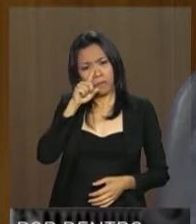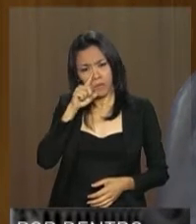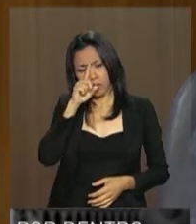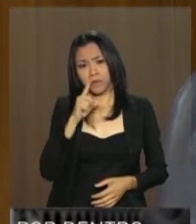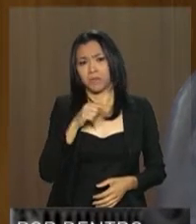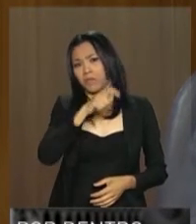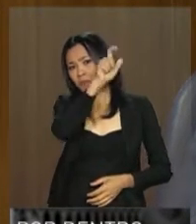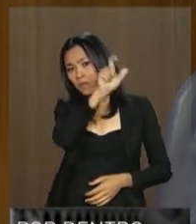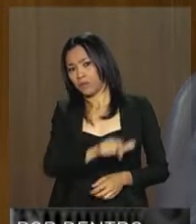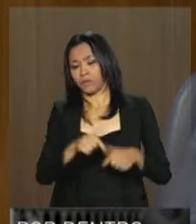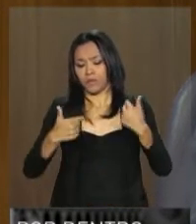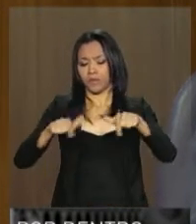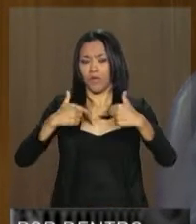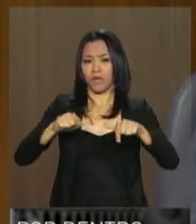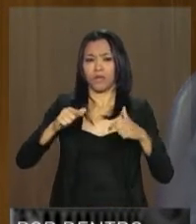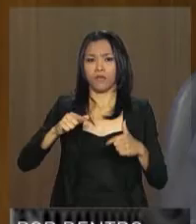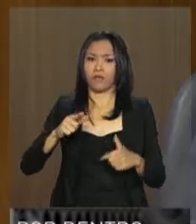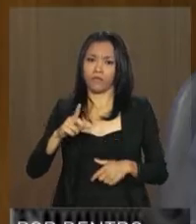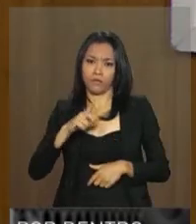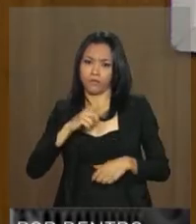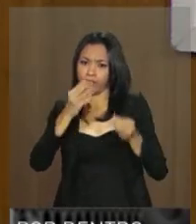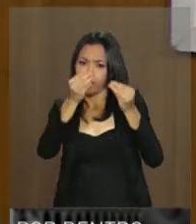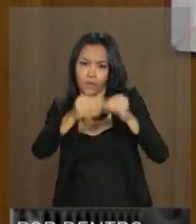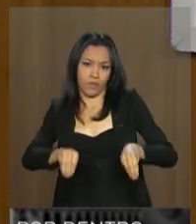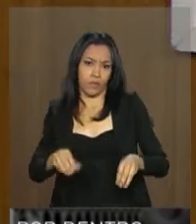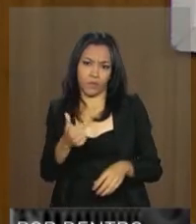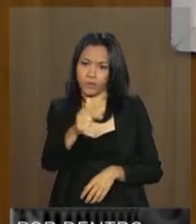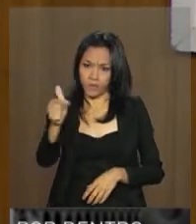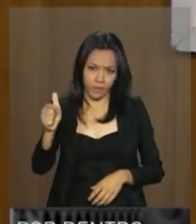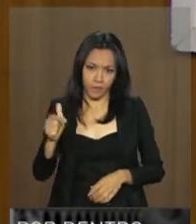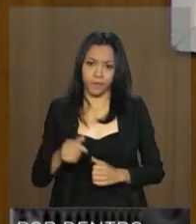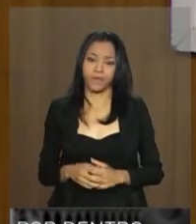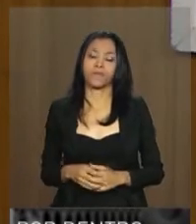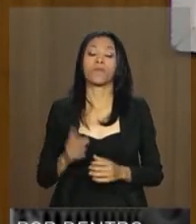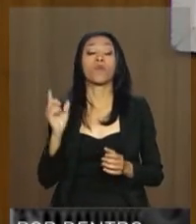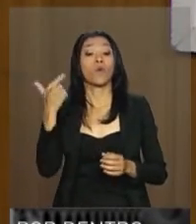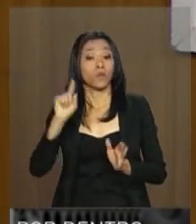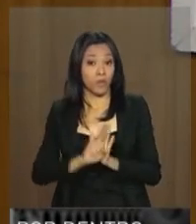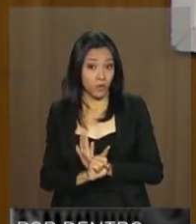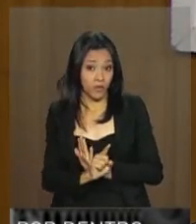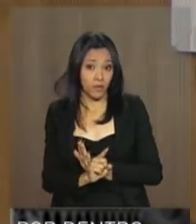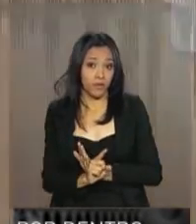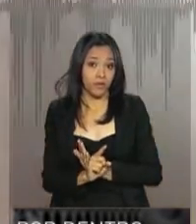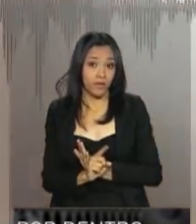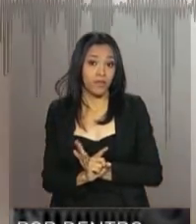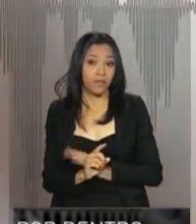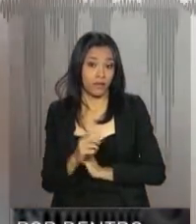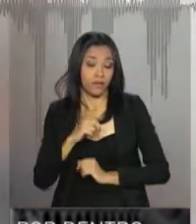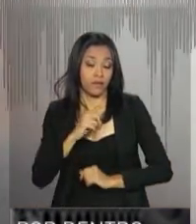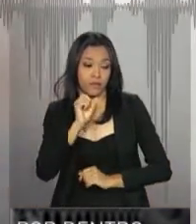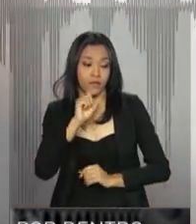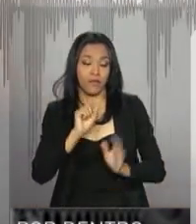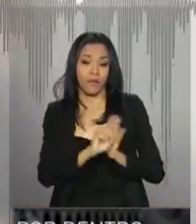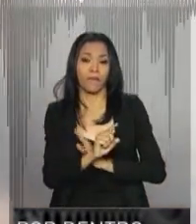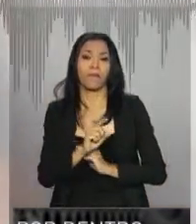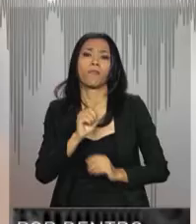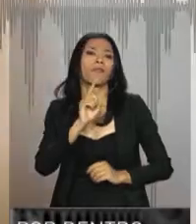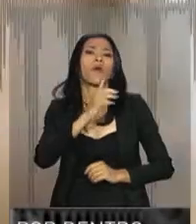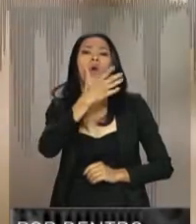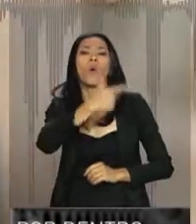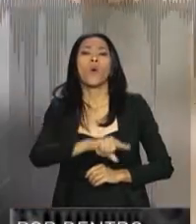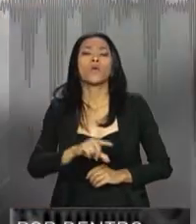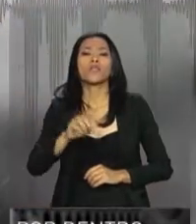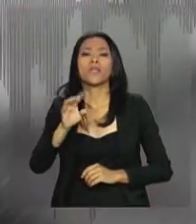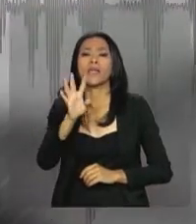com esse instrumento legal daiane tem mais alguma pergunta tem assim um bom ministro com relação à taxa de desemprego